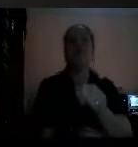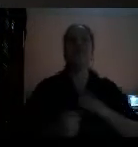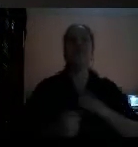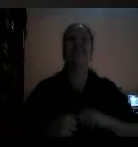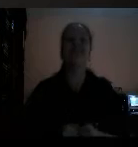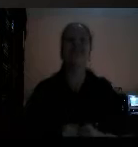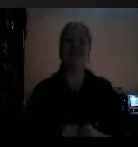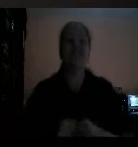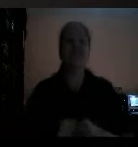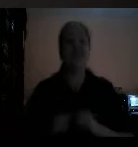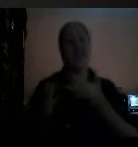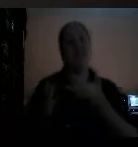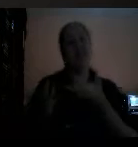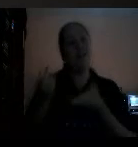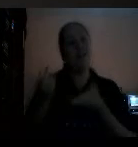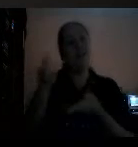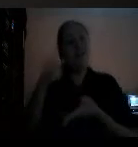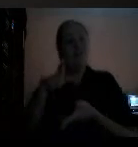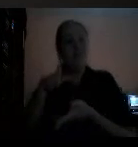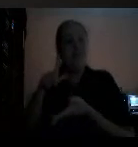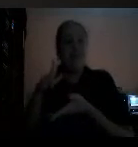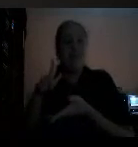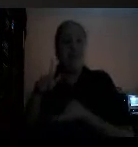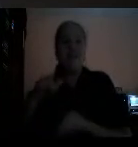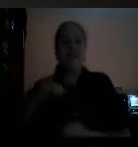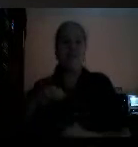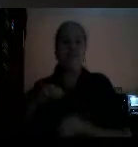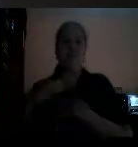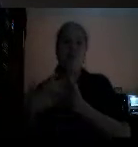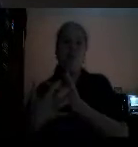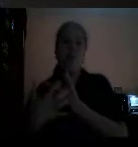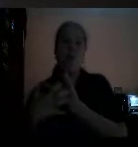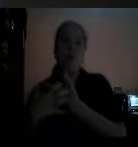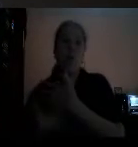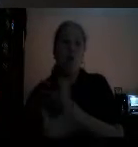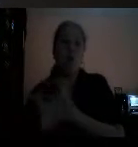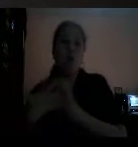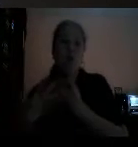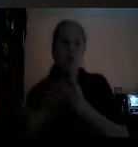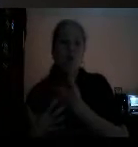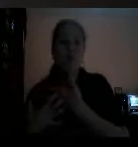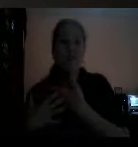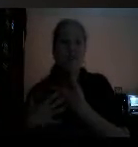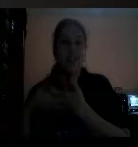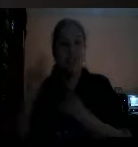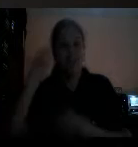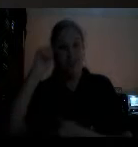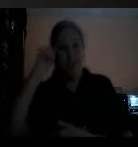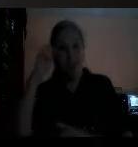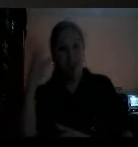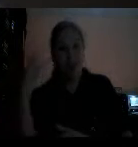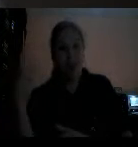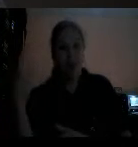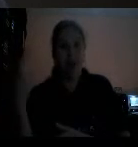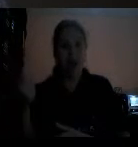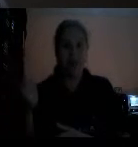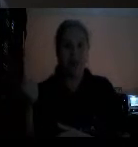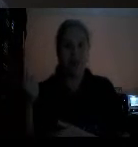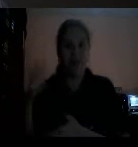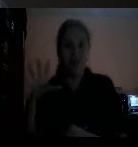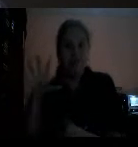o mundo antigo, né? Europa, Ásia, África com a chamada Ilha Mundo. E quem tomar posse dessa Heartland,